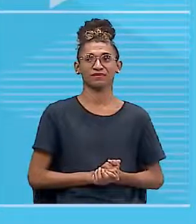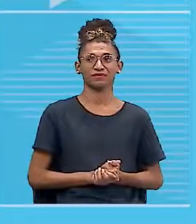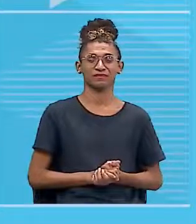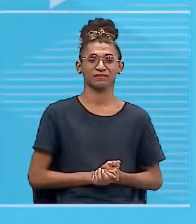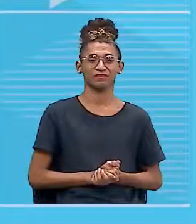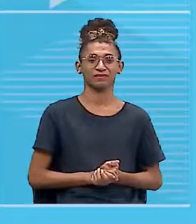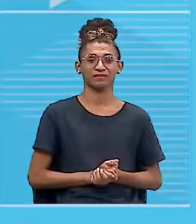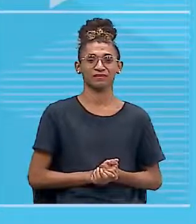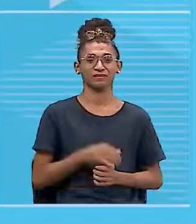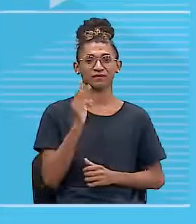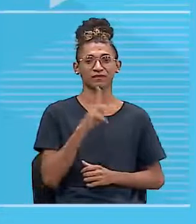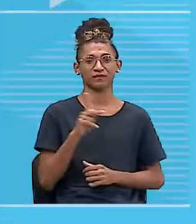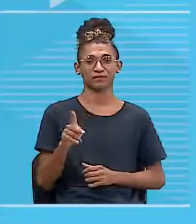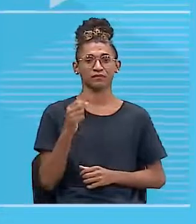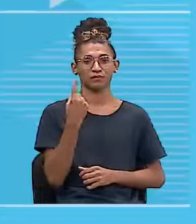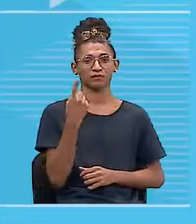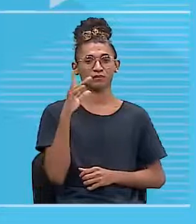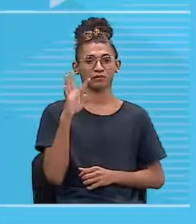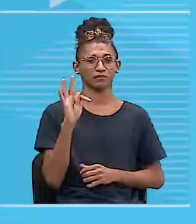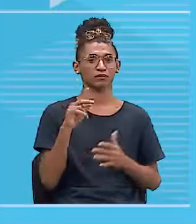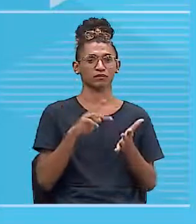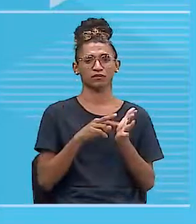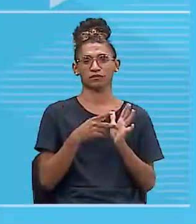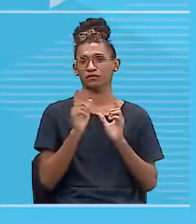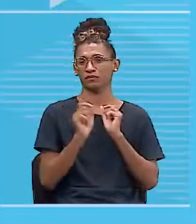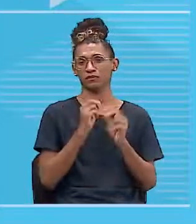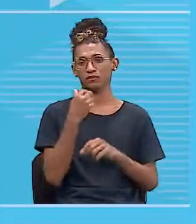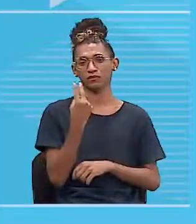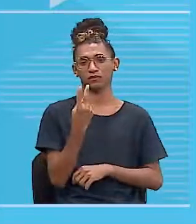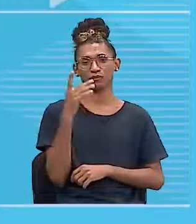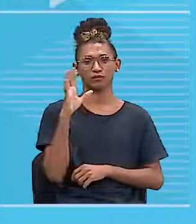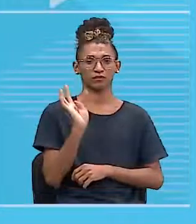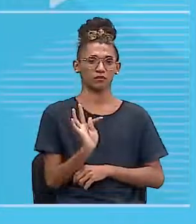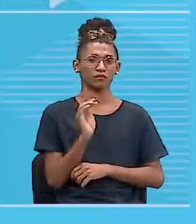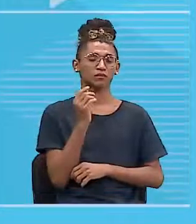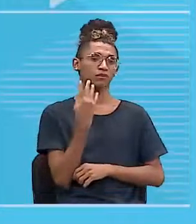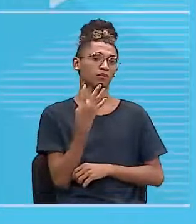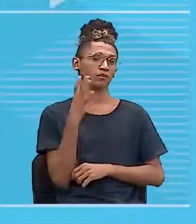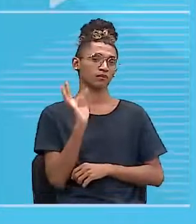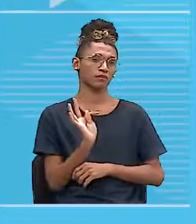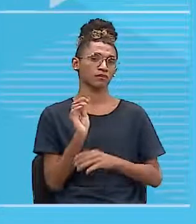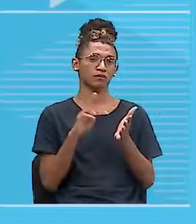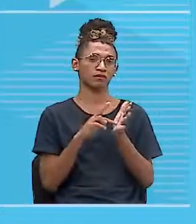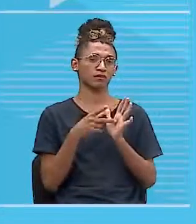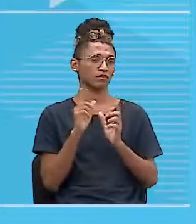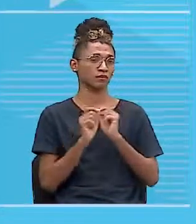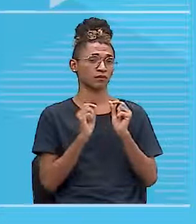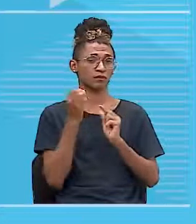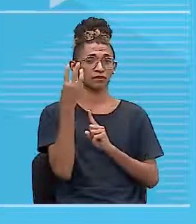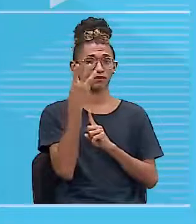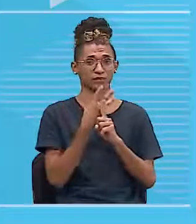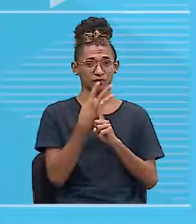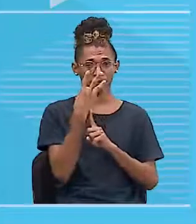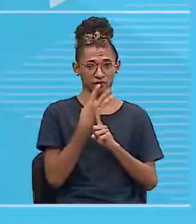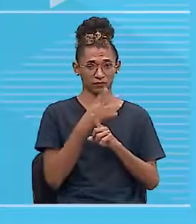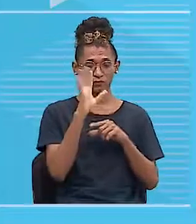a pessoa que tem 3t e 4t trimestre três meses